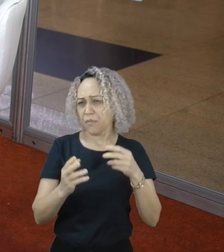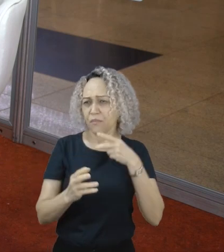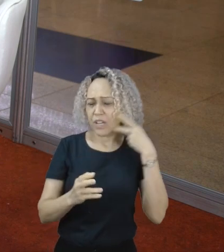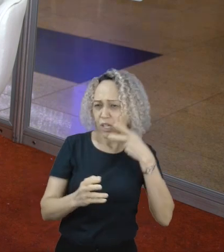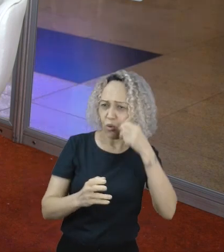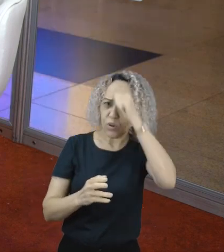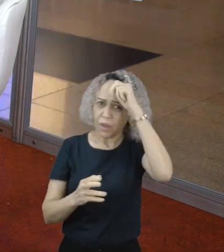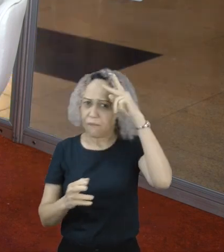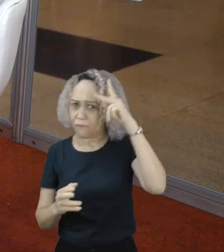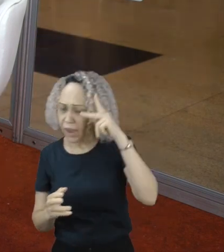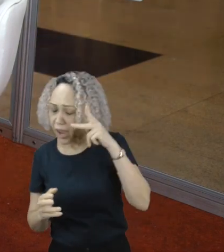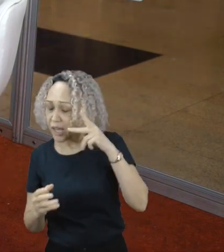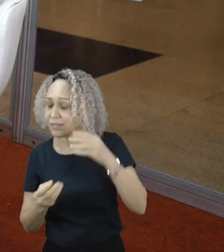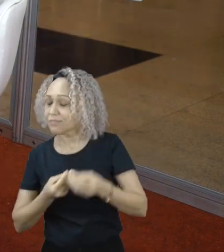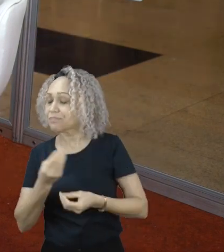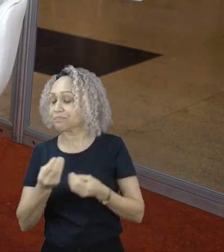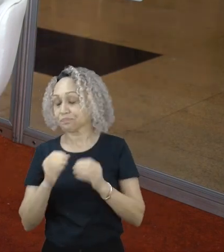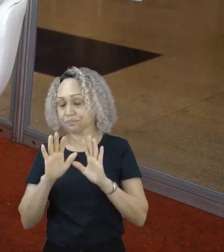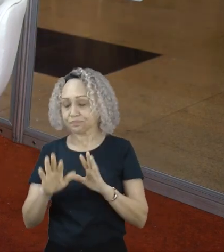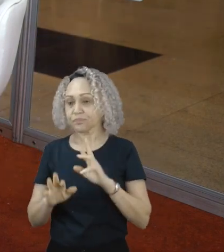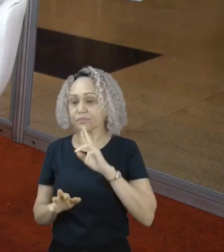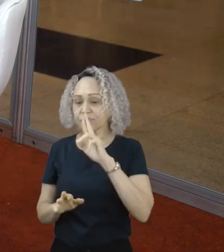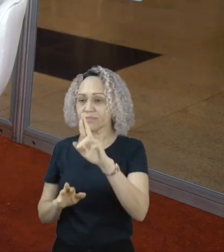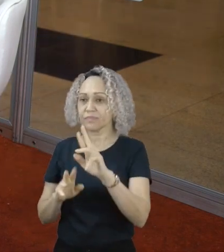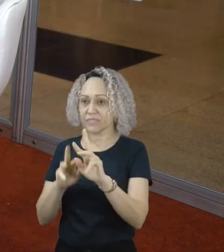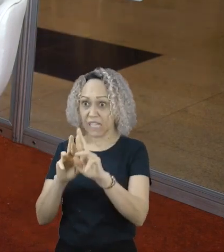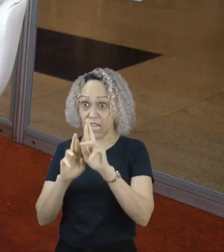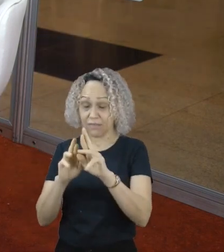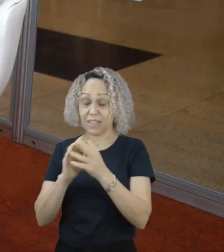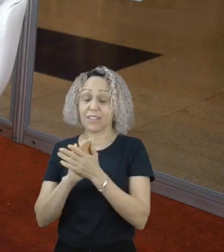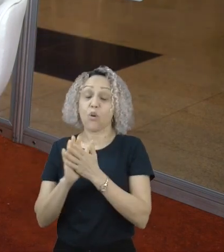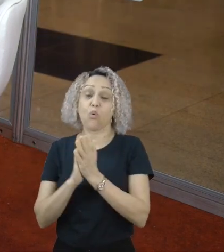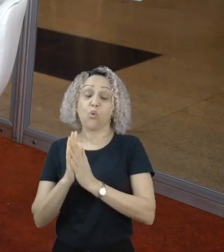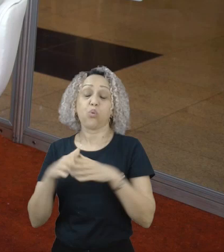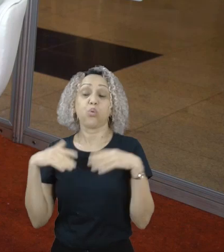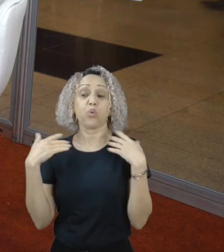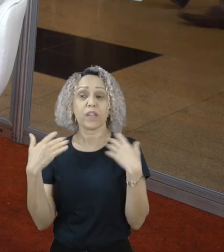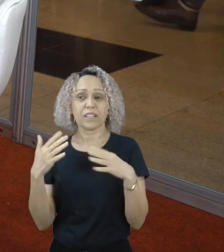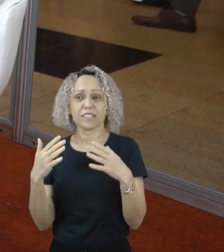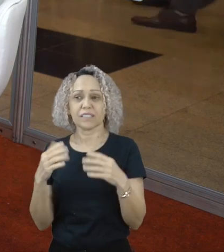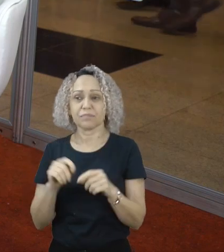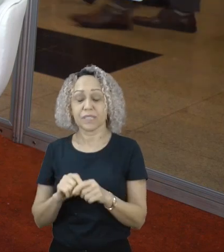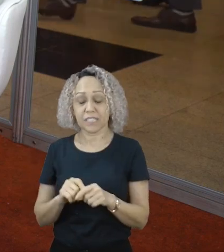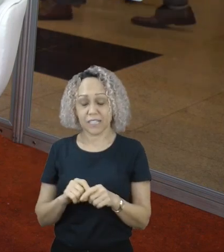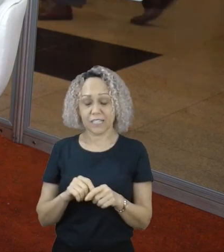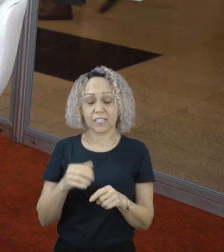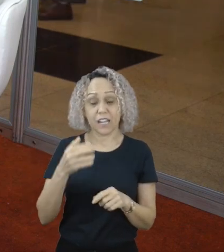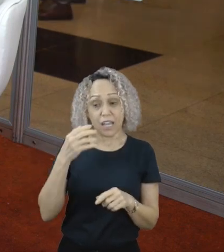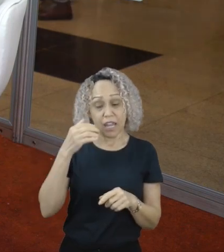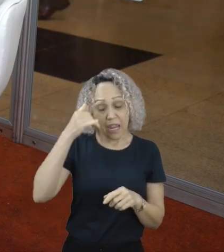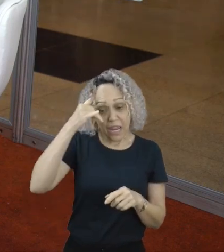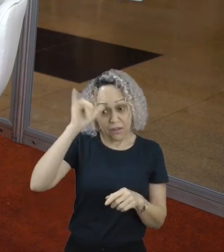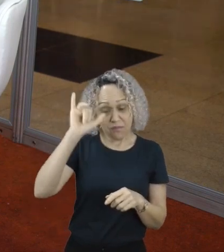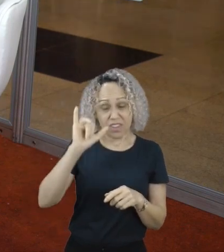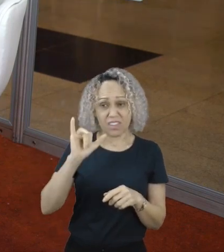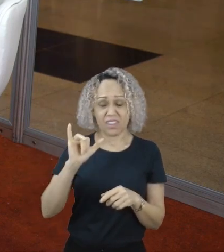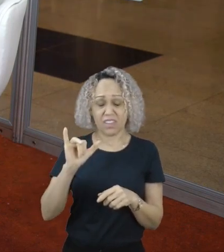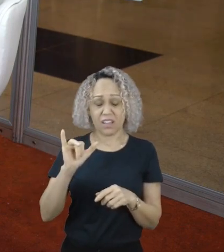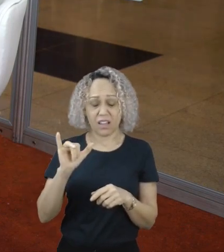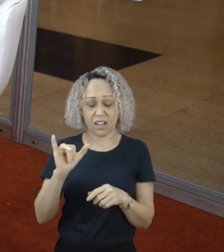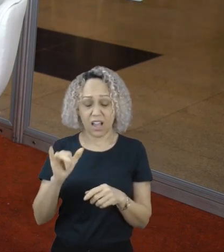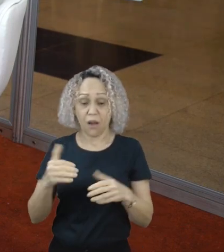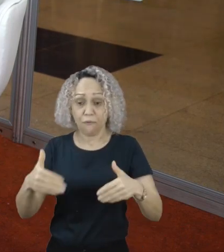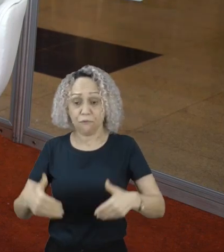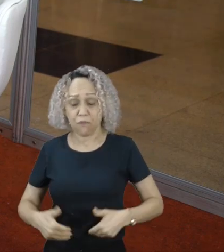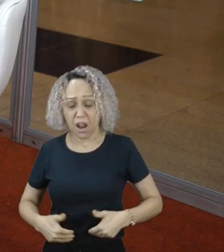é grande de crescermos. Eu creio que vamos retomar o que já fomos no passado, a quantidade de cadeiras